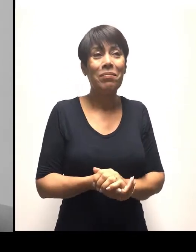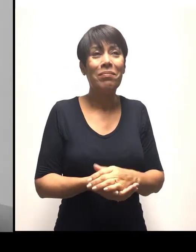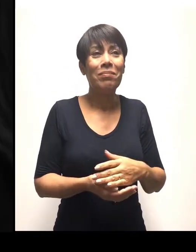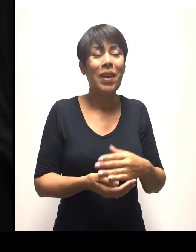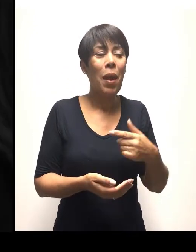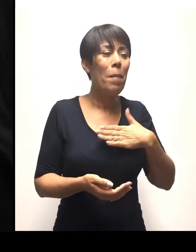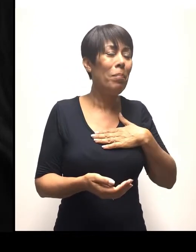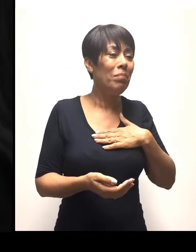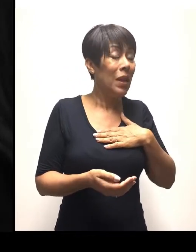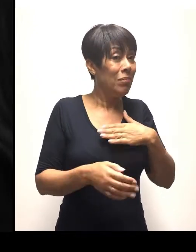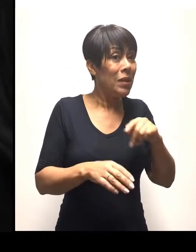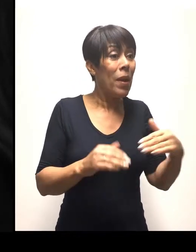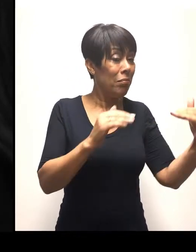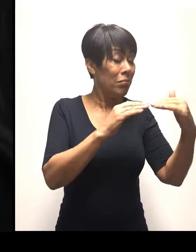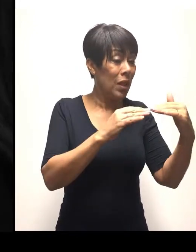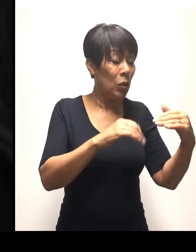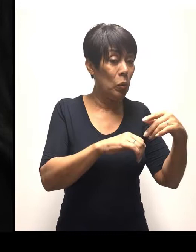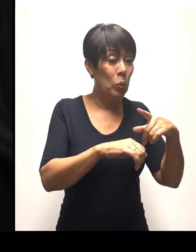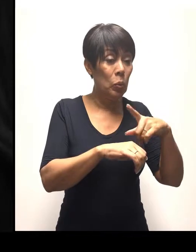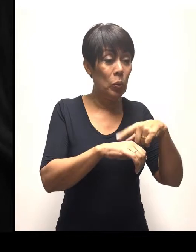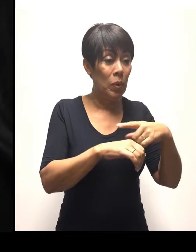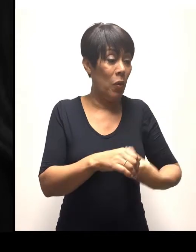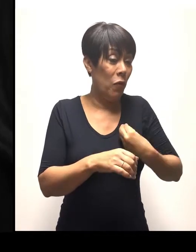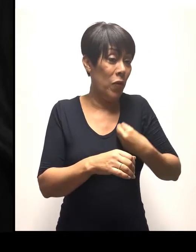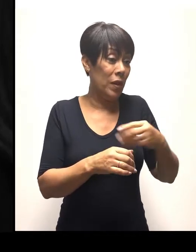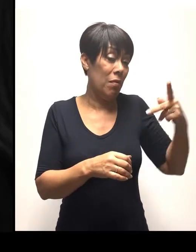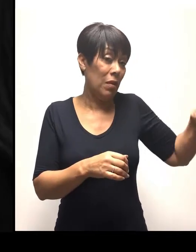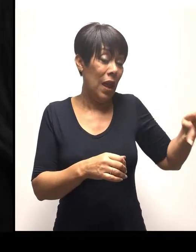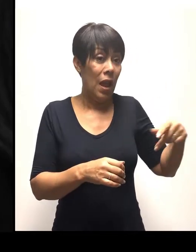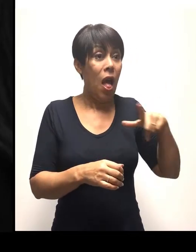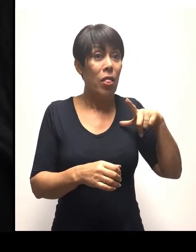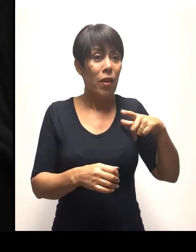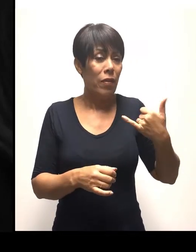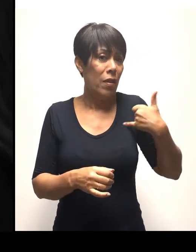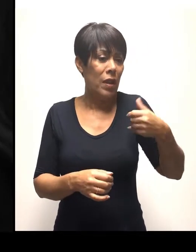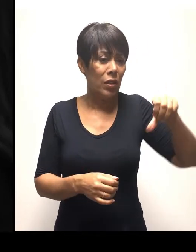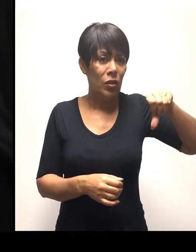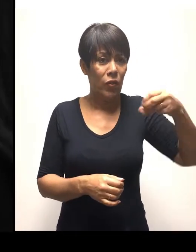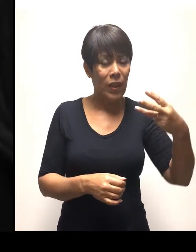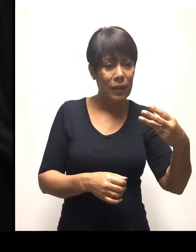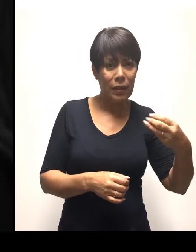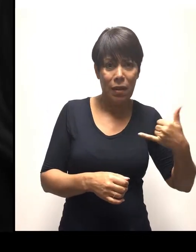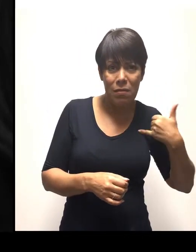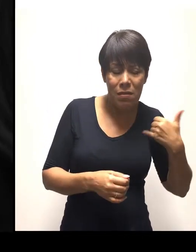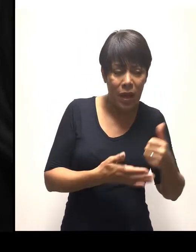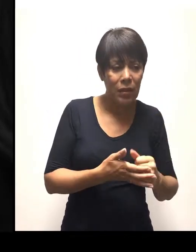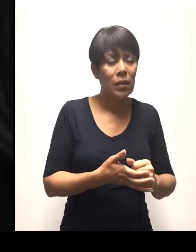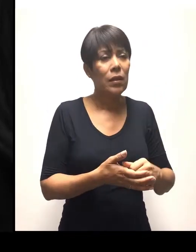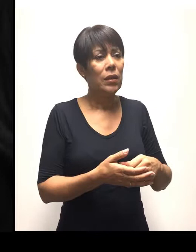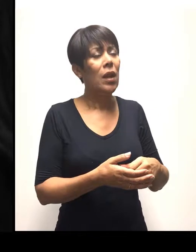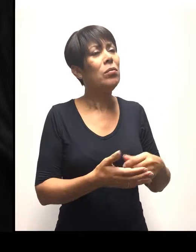vê o próprio tempo de vida dela, né? 93 anos que ela faleceu, sim, né? Sim. Ela teve, e trabalhando desde nova, eu achei interessante quando